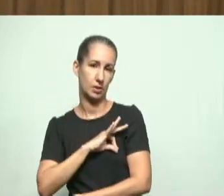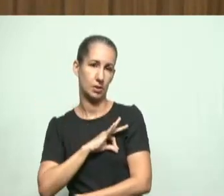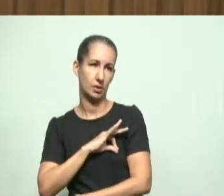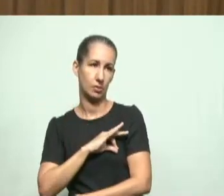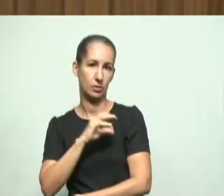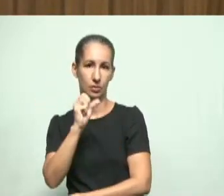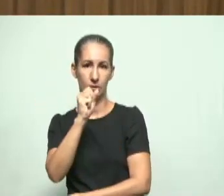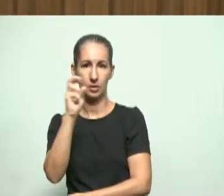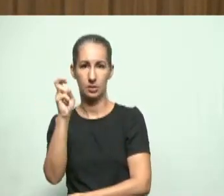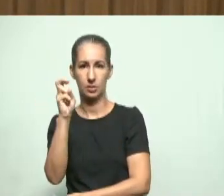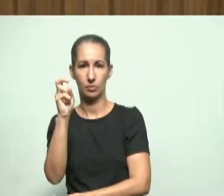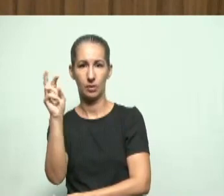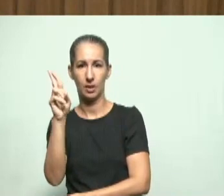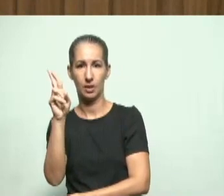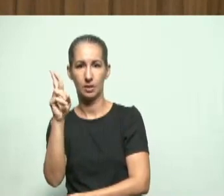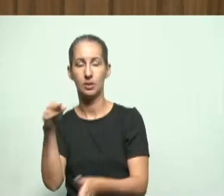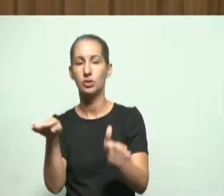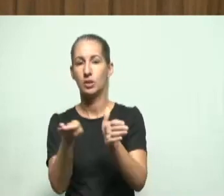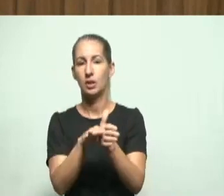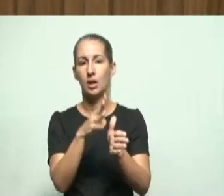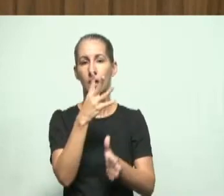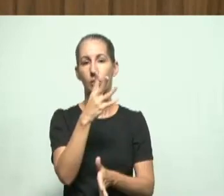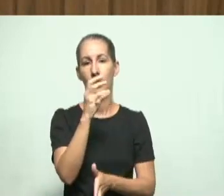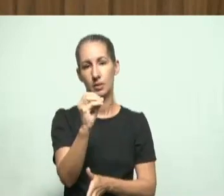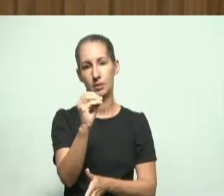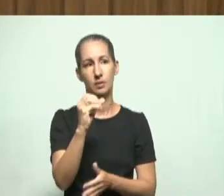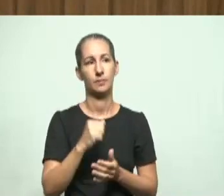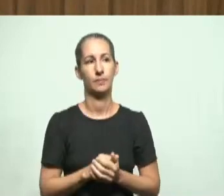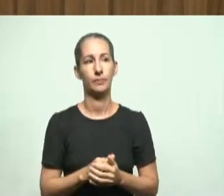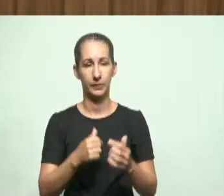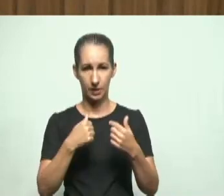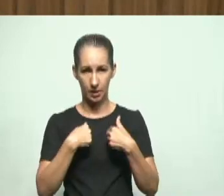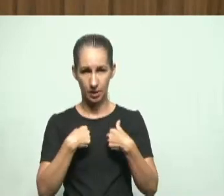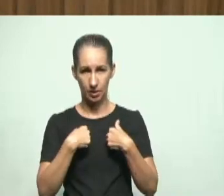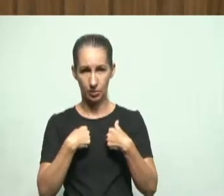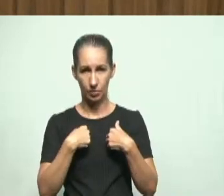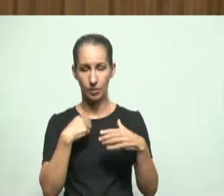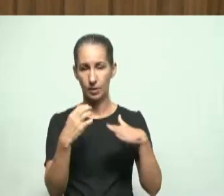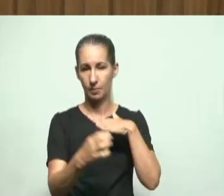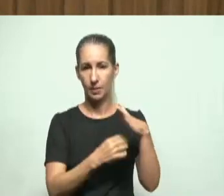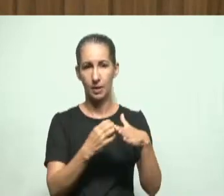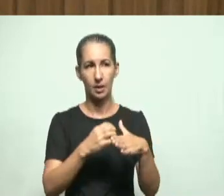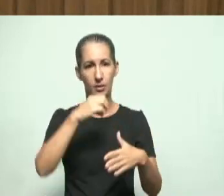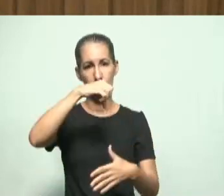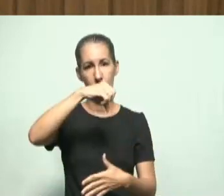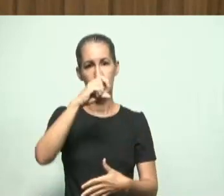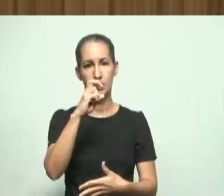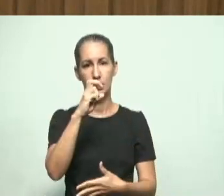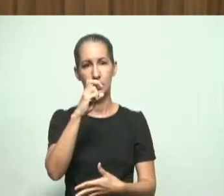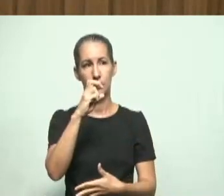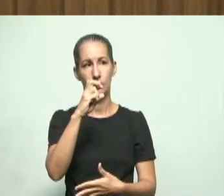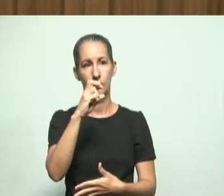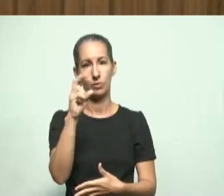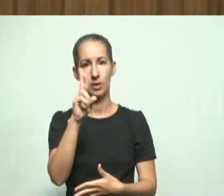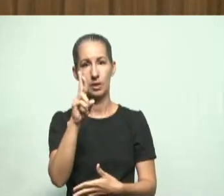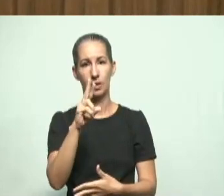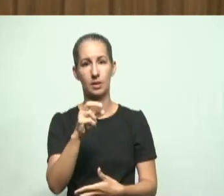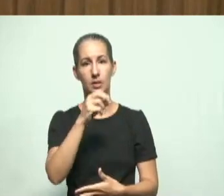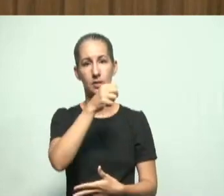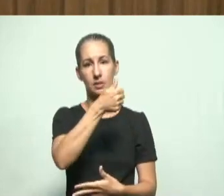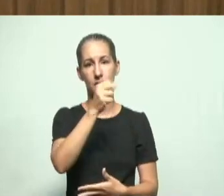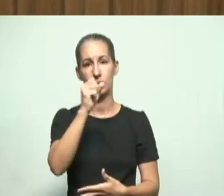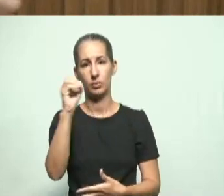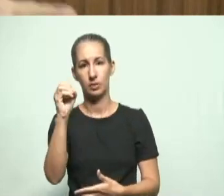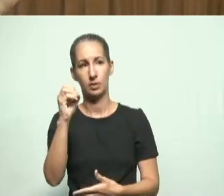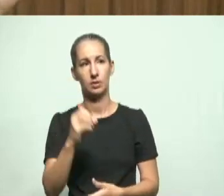R$ 85,00. Para chegar a esses 40 Vale Transporte, o empregador, ele entra com R$ 95,00, que dá 180.